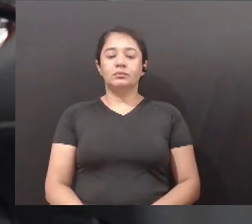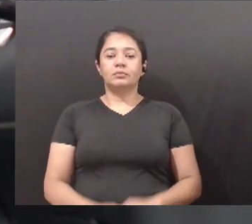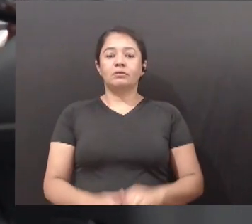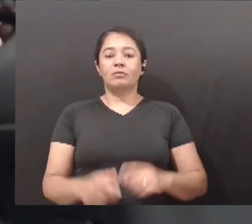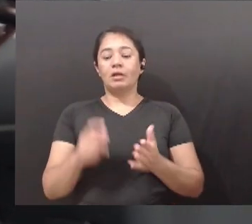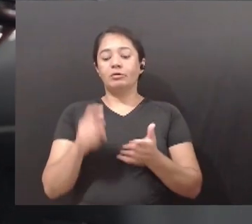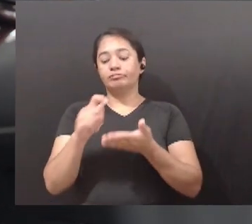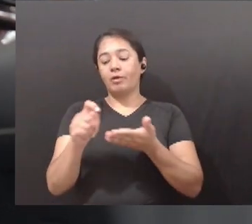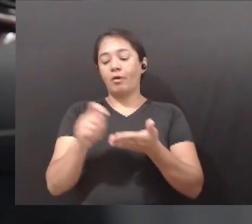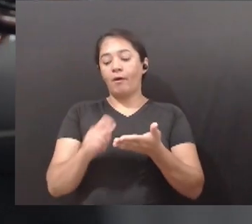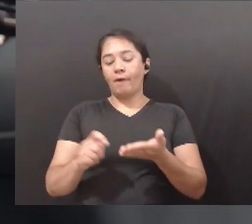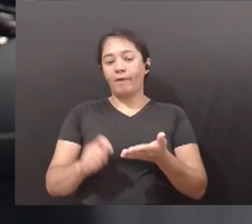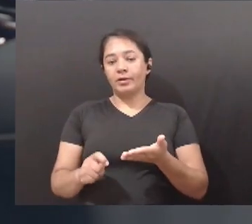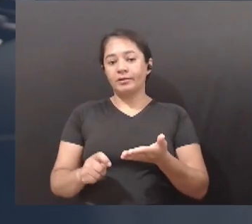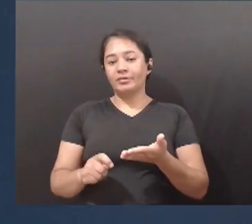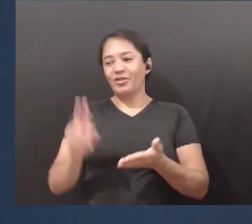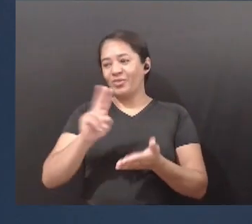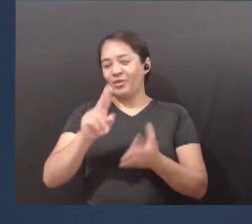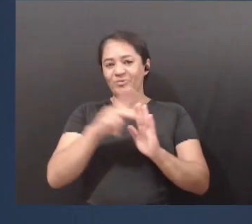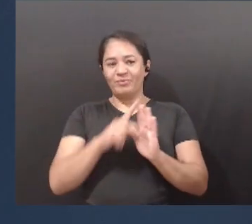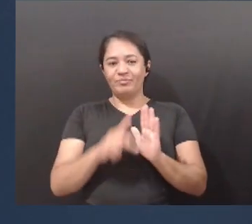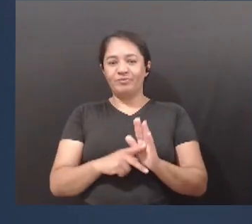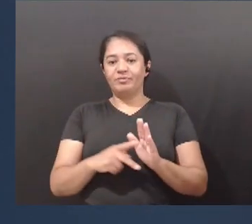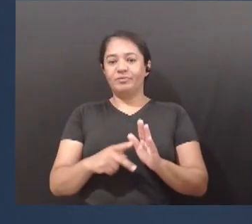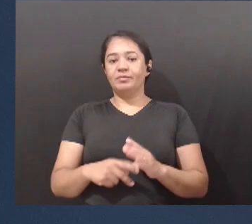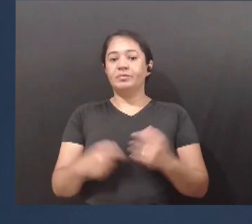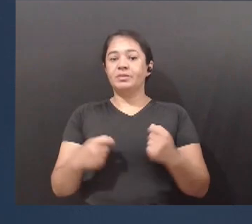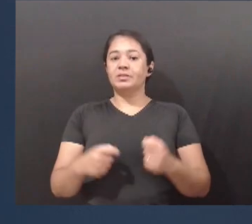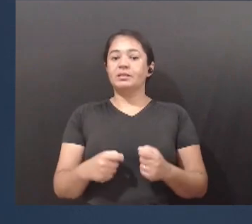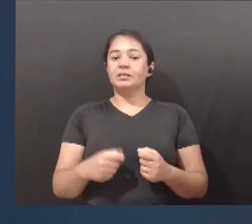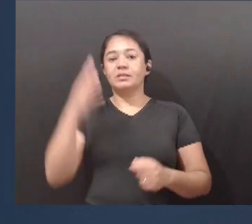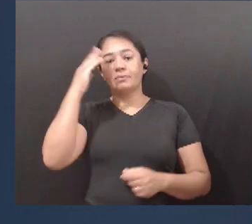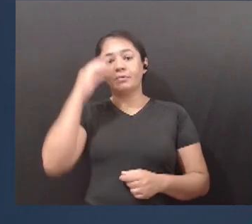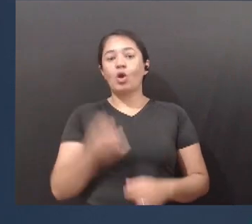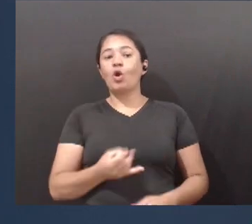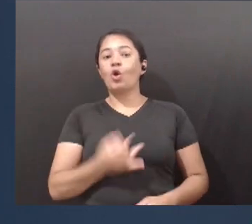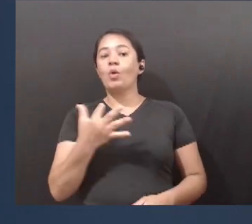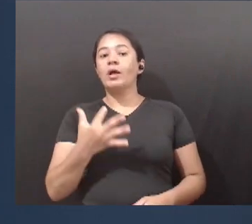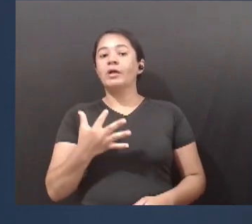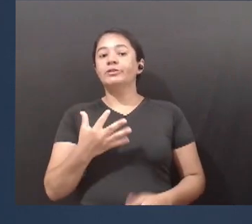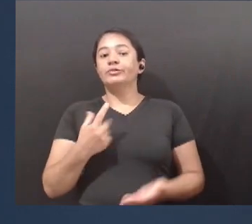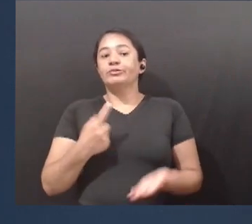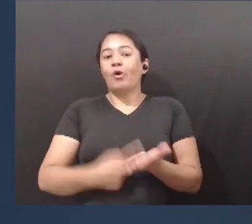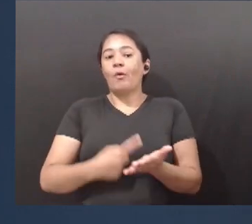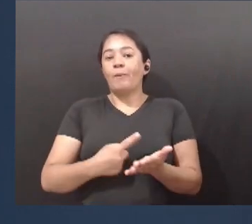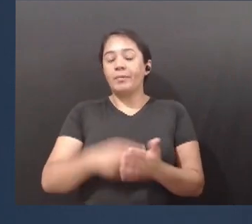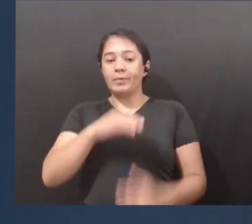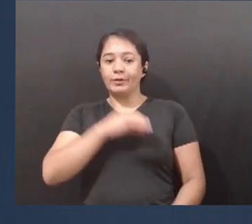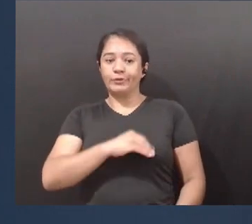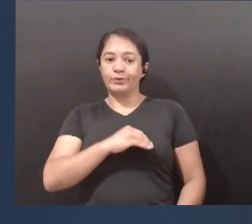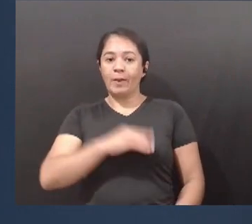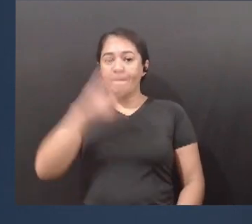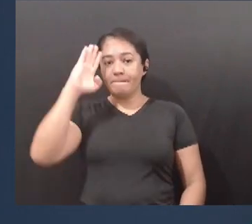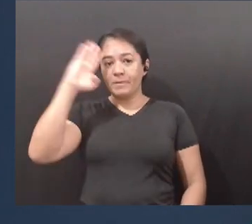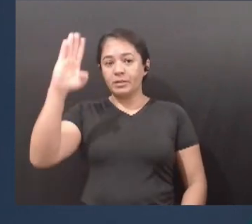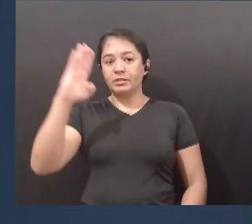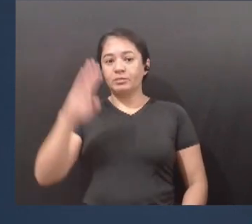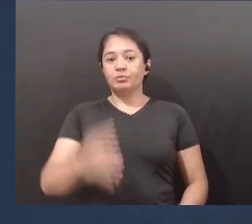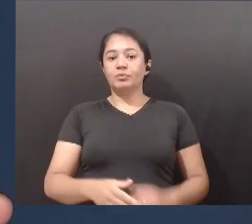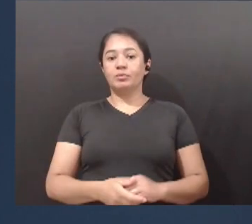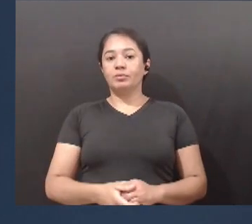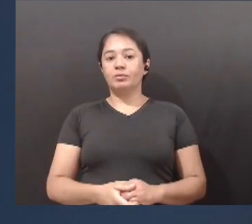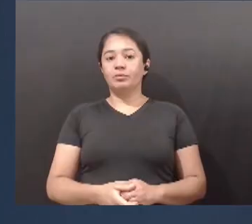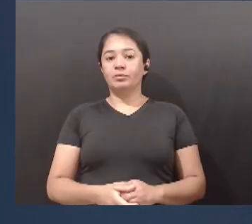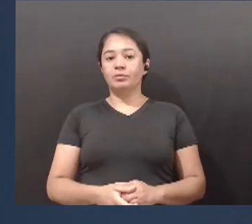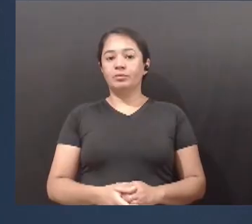nome do programa, é questão dela verificar o quê? O quanto que isso vai comprometer a renda dela, principalmente falando que vai ser um gasto fixo, né?